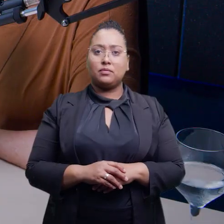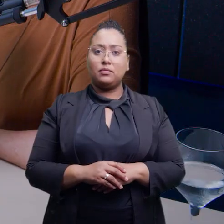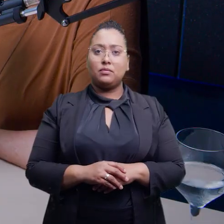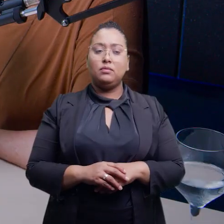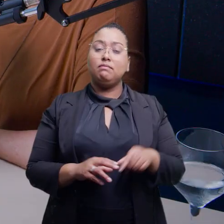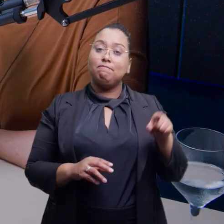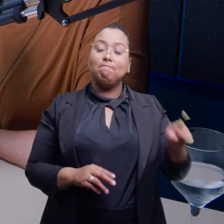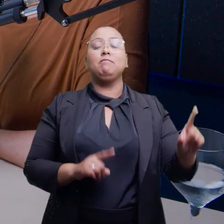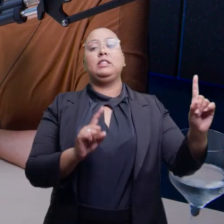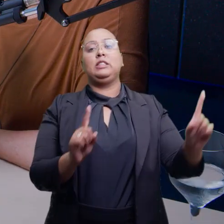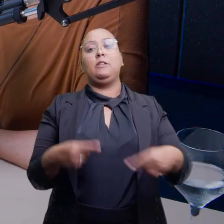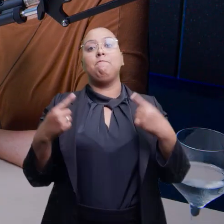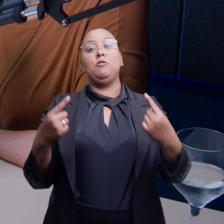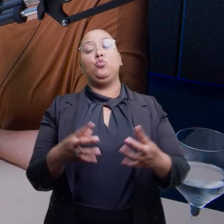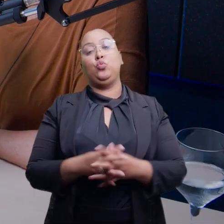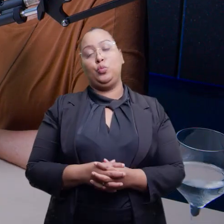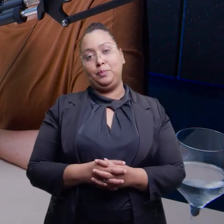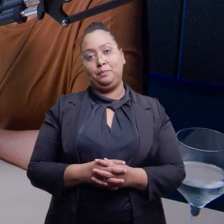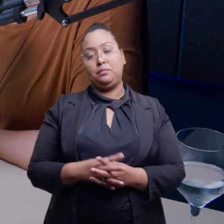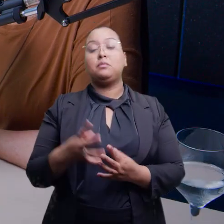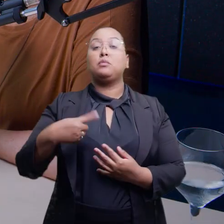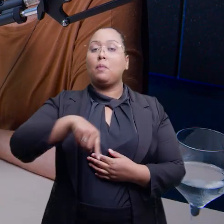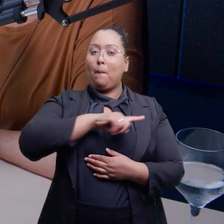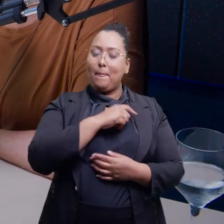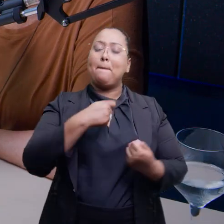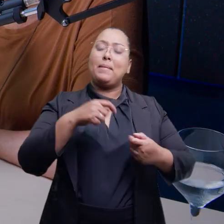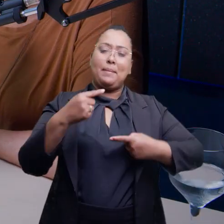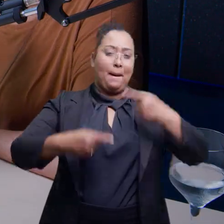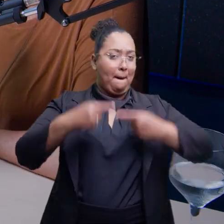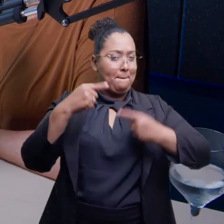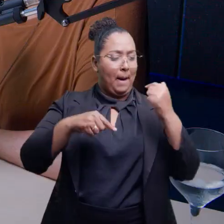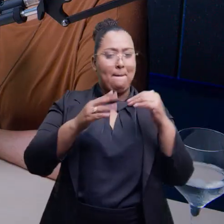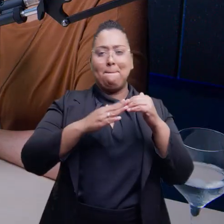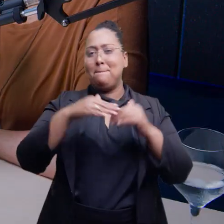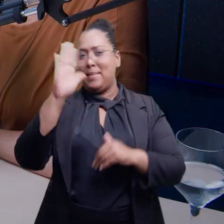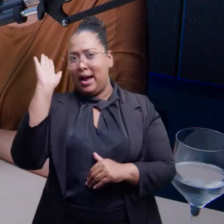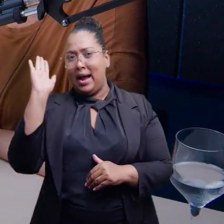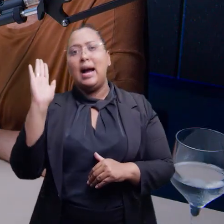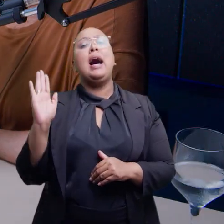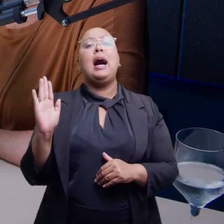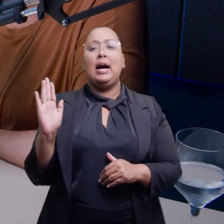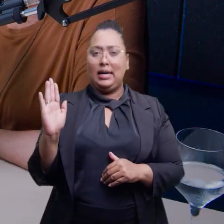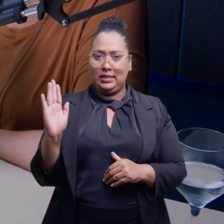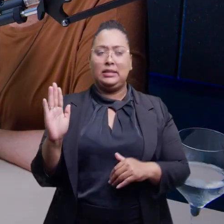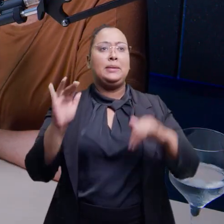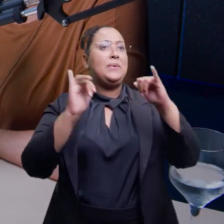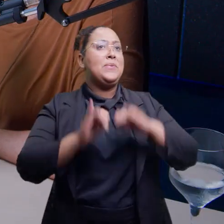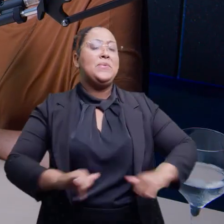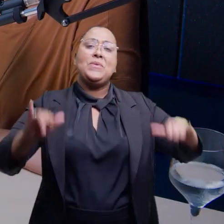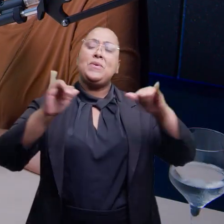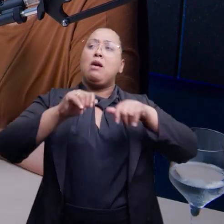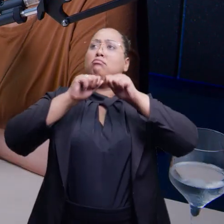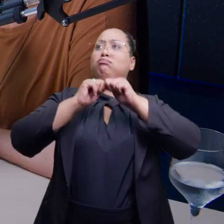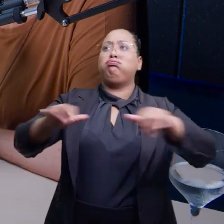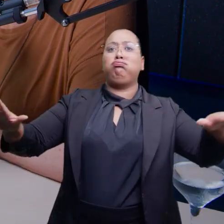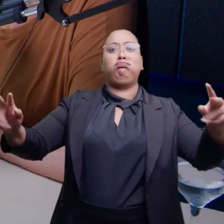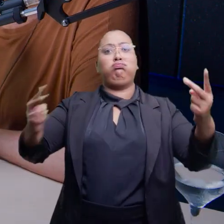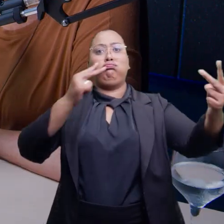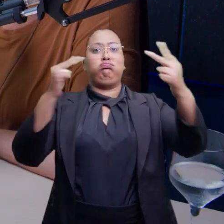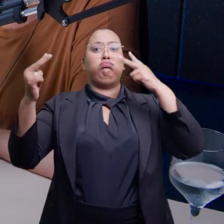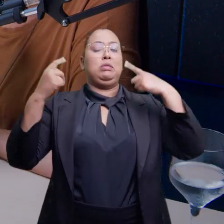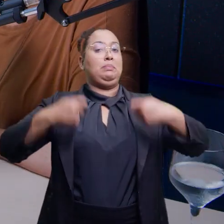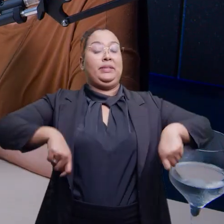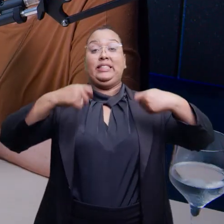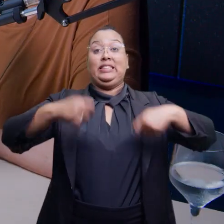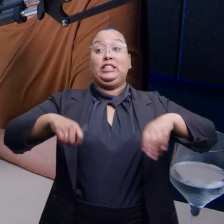Então, isso é um desafio, né? É um desafio que a gente precisa ampliar essa discussão, precisa colocar essa discussão a público, precisa colocar essa discussão